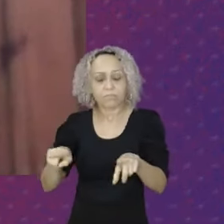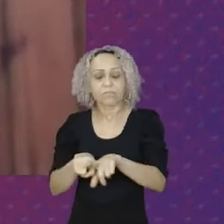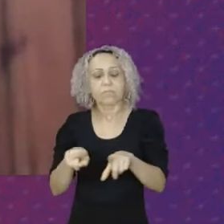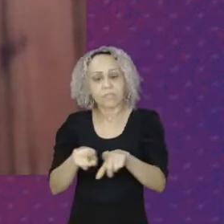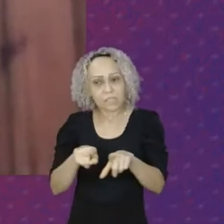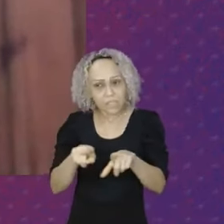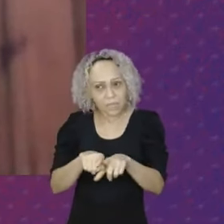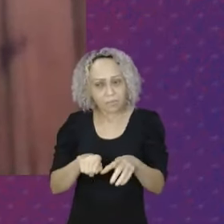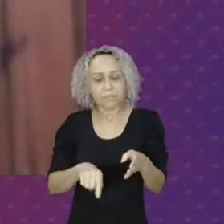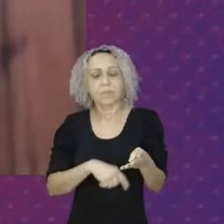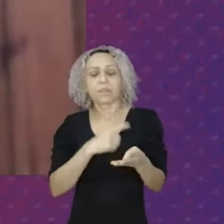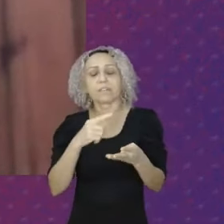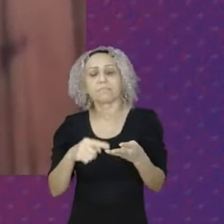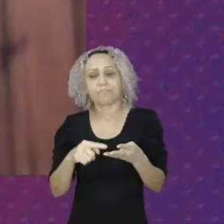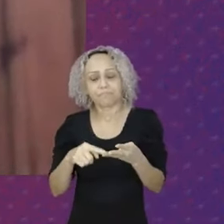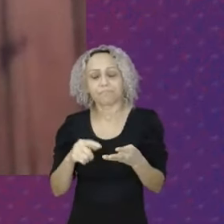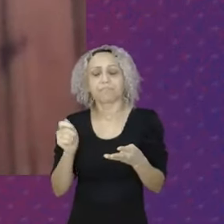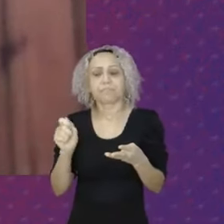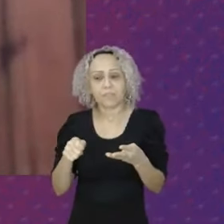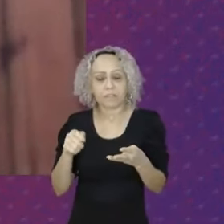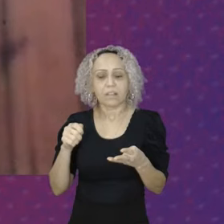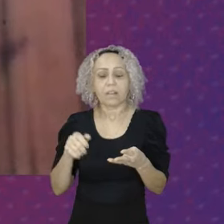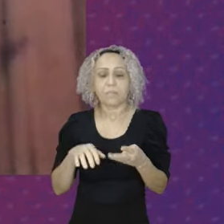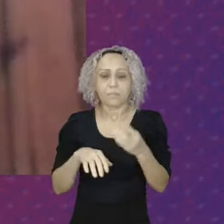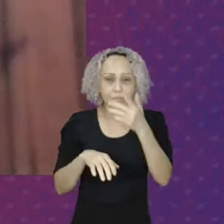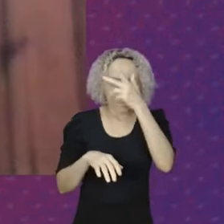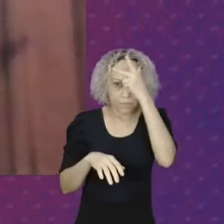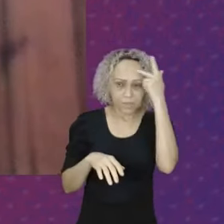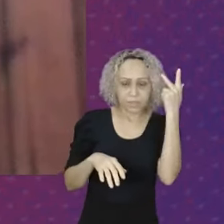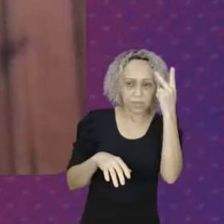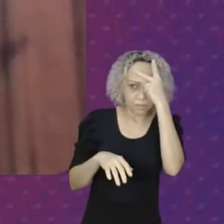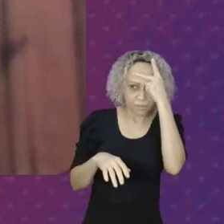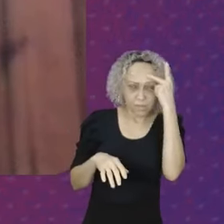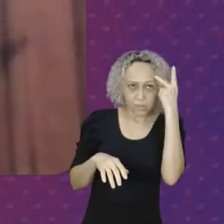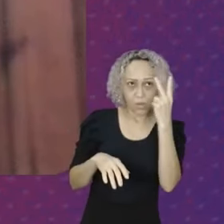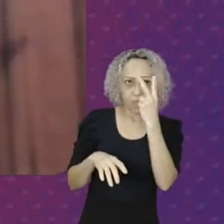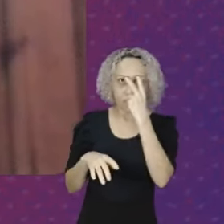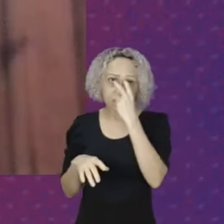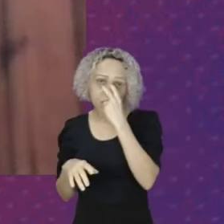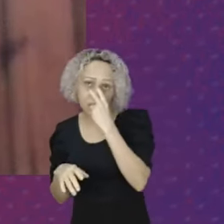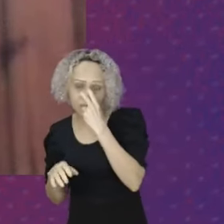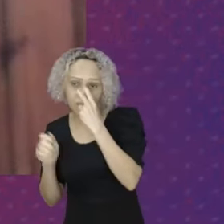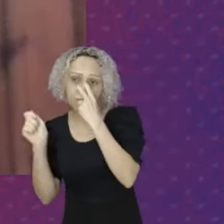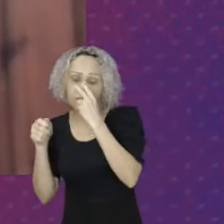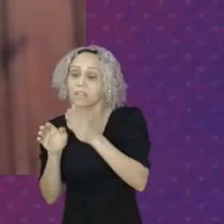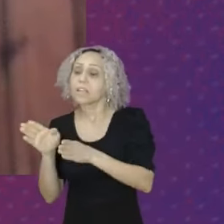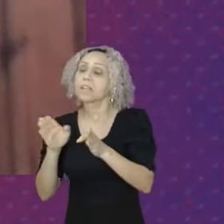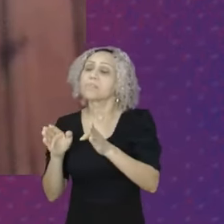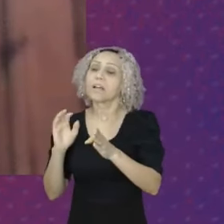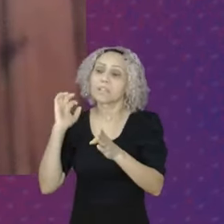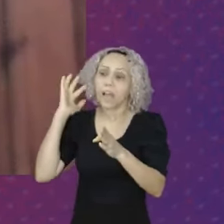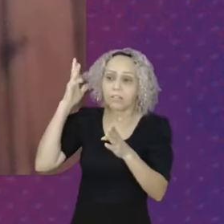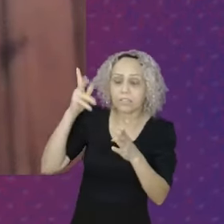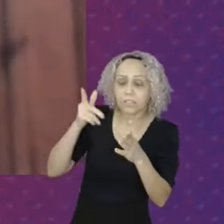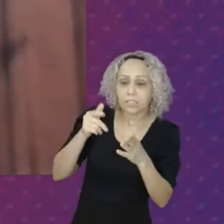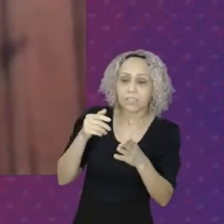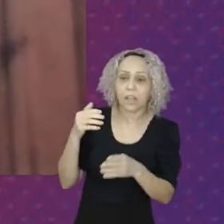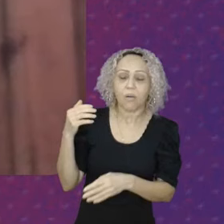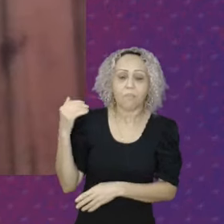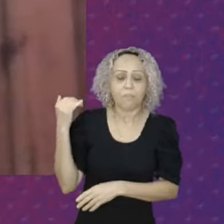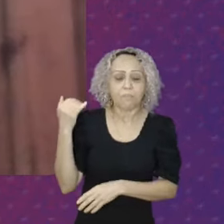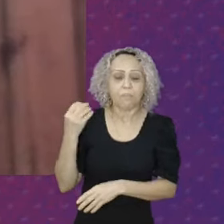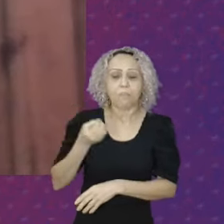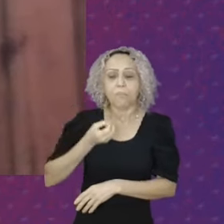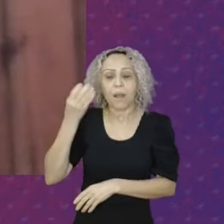ensino e aprendizagem sejam colocado com áudio de inscrição ou com briley briley ele é ele é uma linguagem eh que o seg